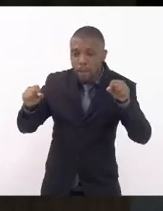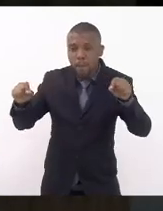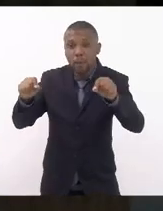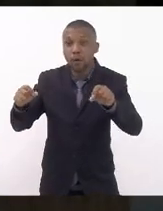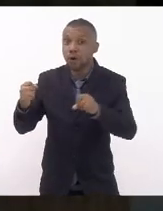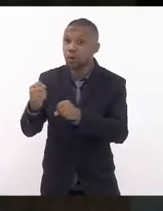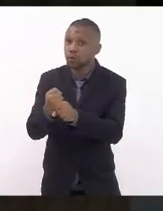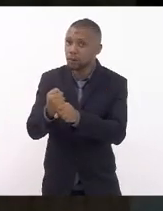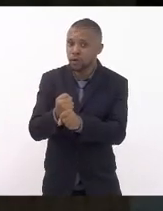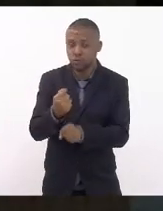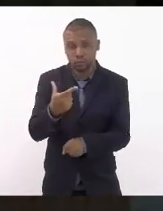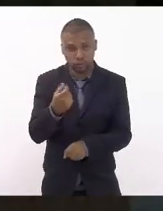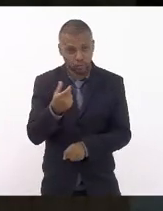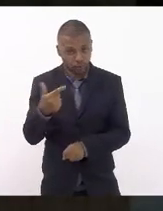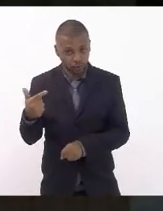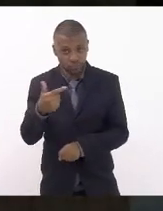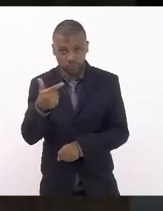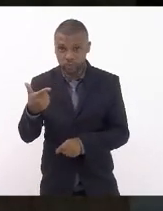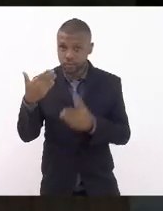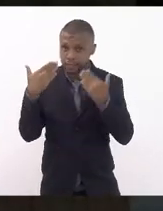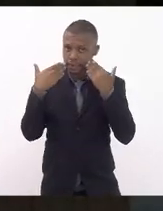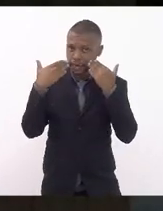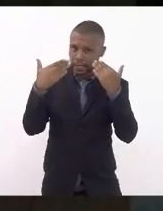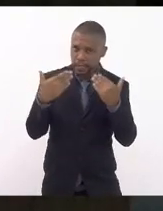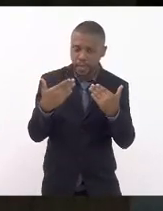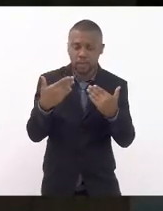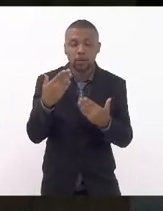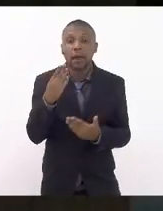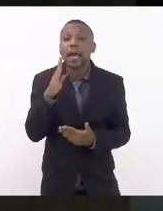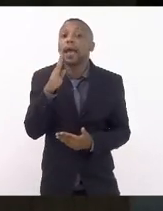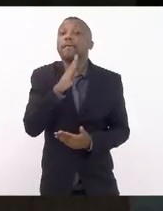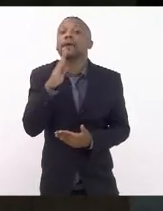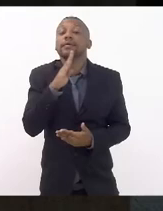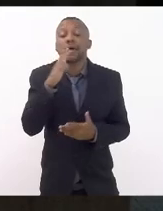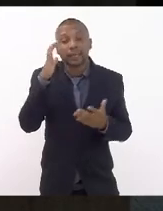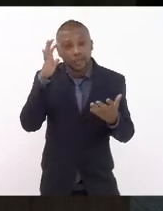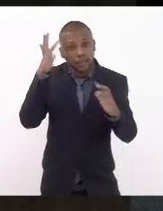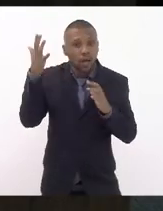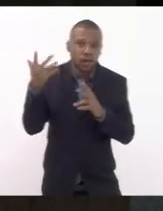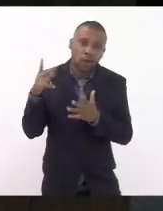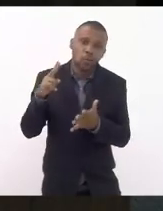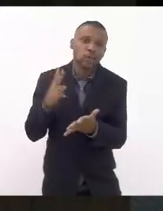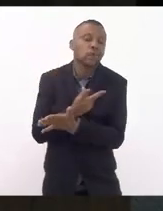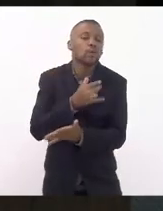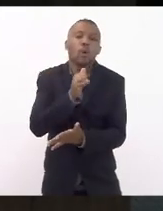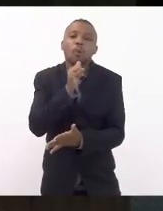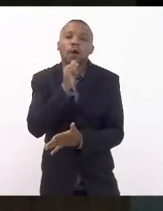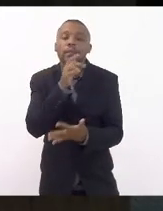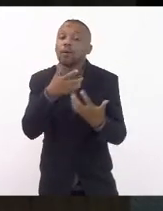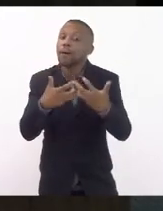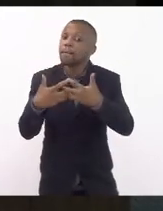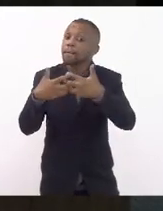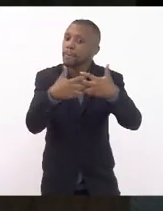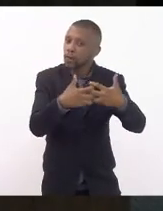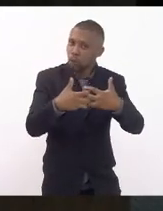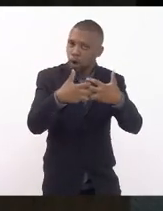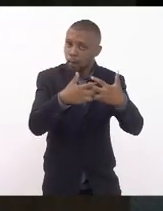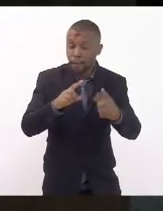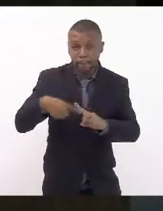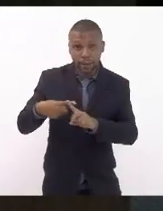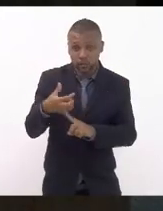declararam emergência, porque de fato aconteceram, como, por exemplo, em Petrópolis e nos